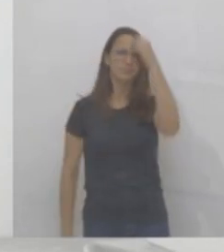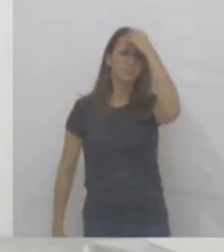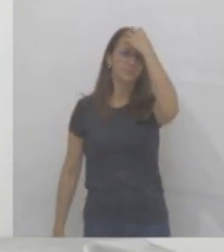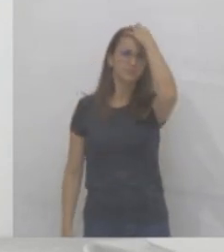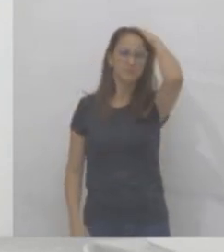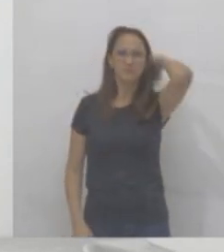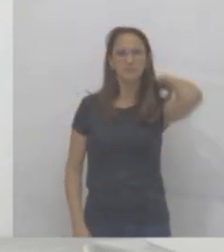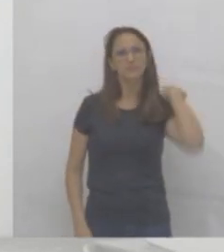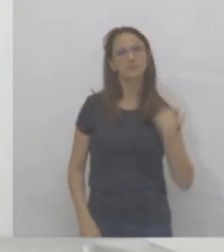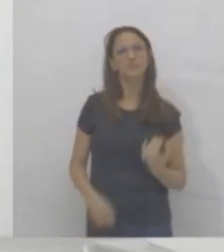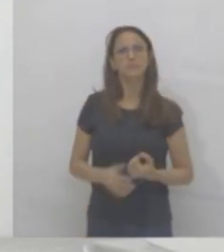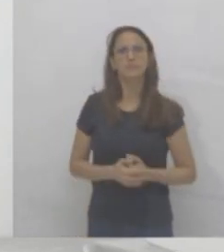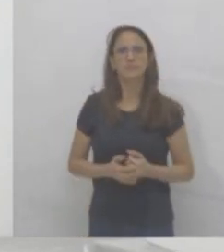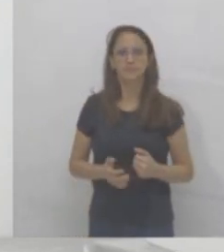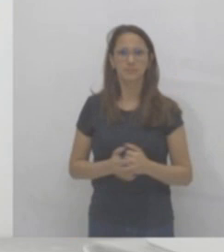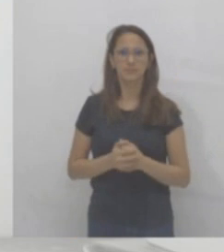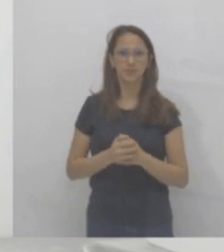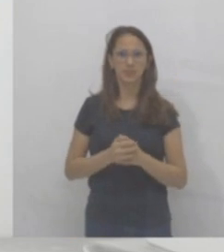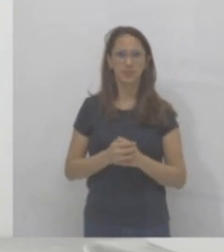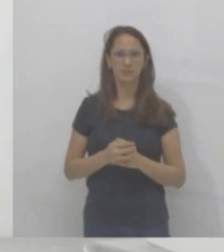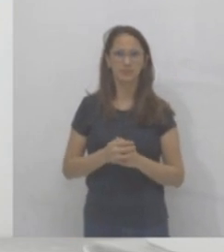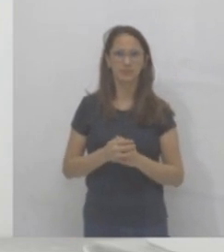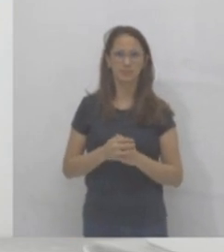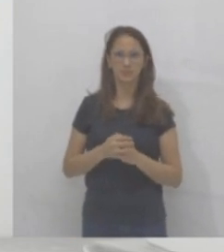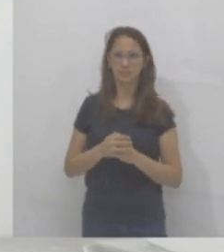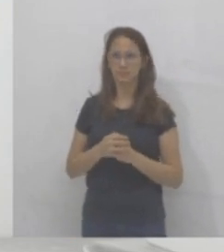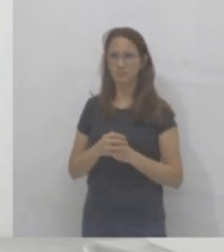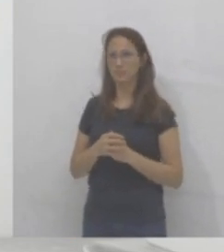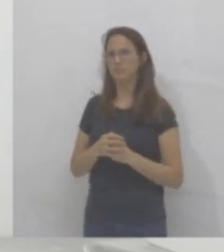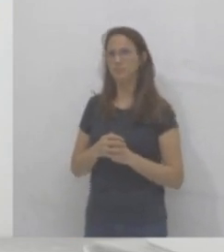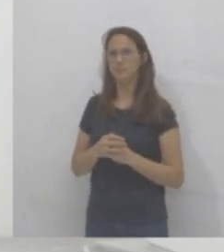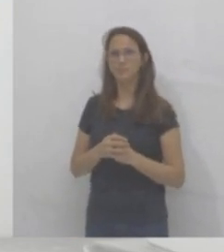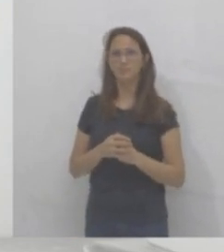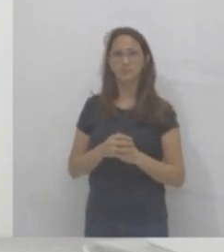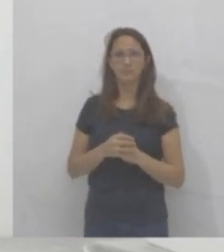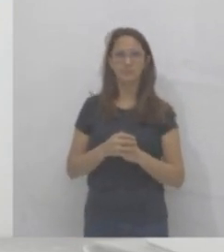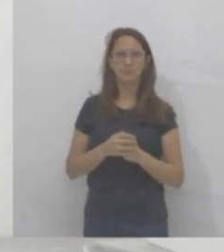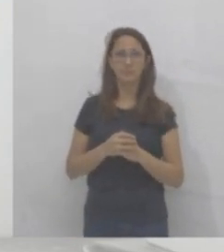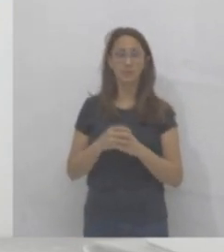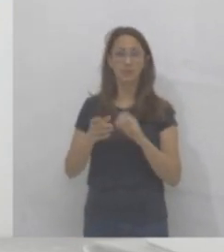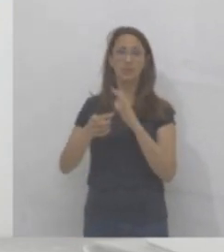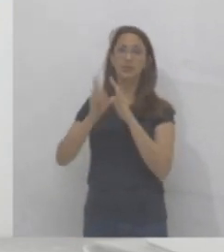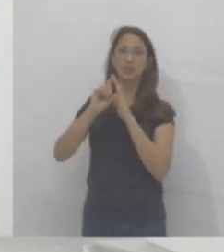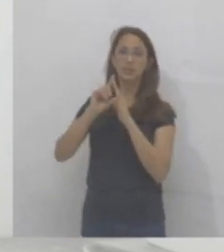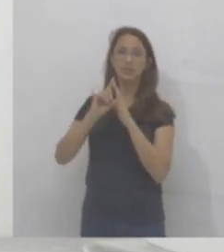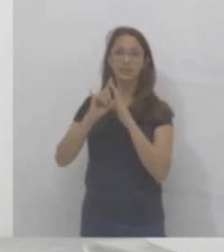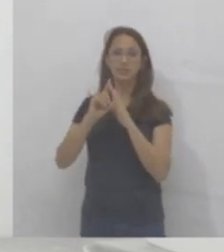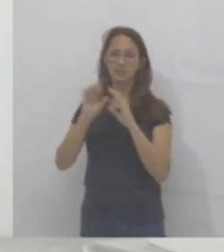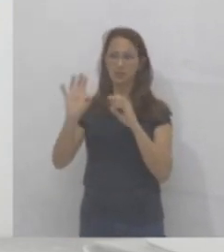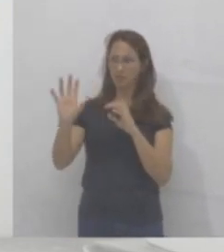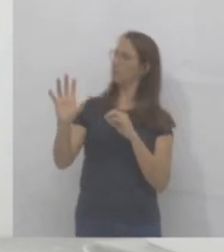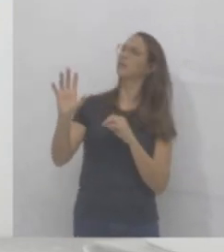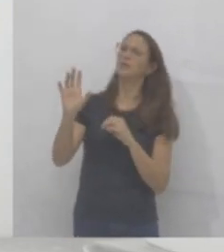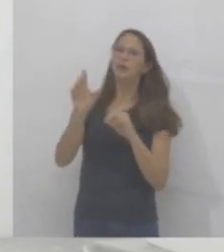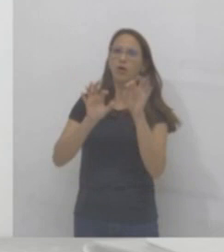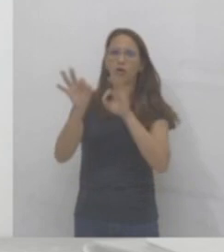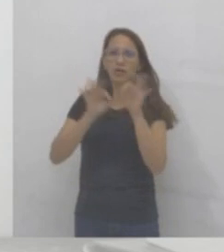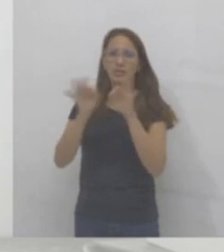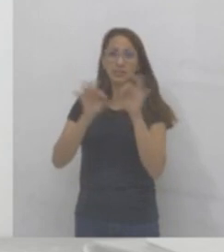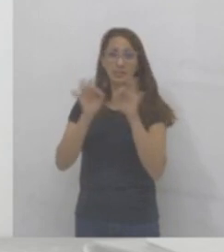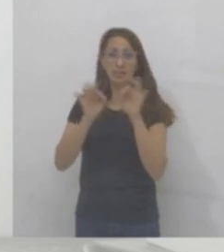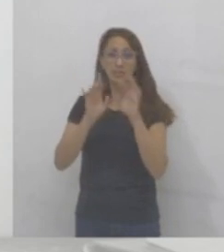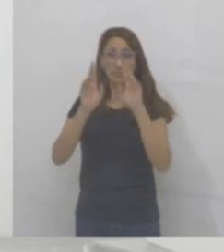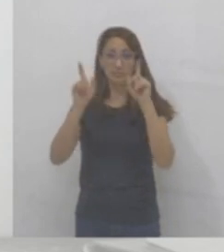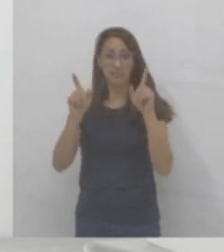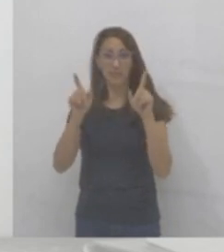aqui a frase foi invertida, tá? A ação futura veio antes na estrutura da frase e a condição veio depois. Então, notem,